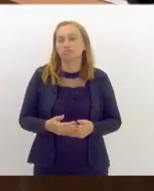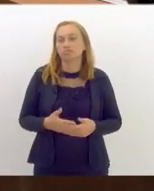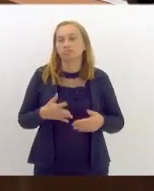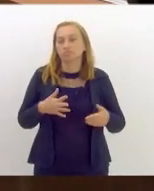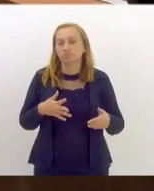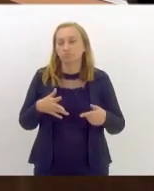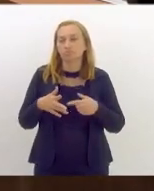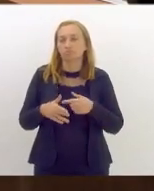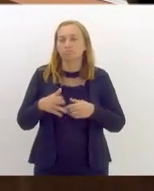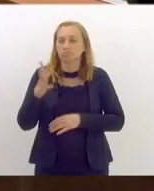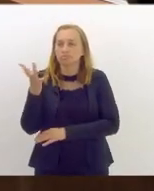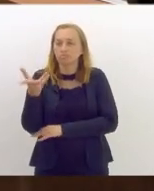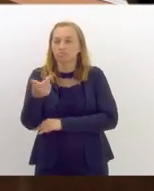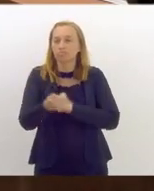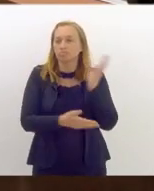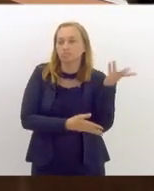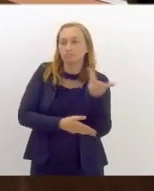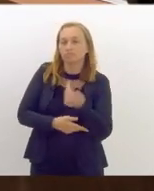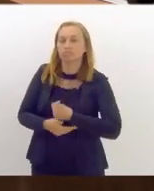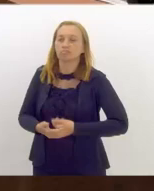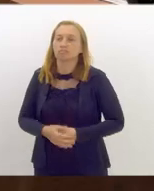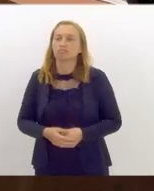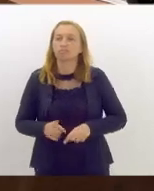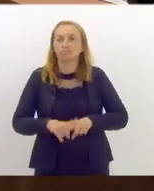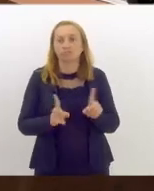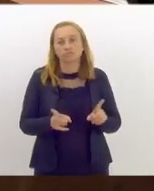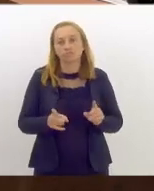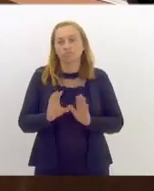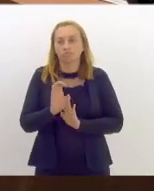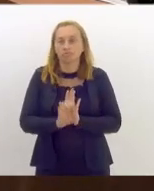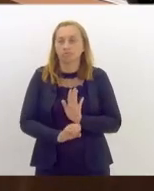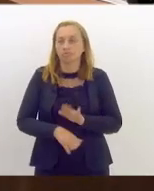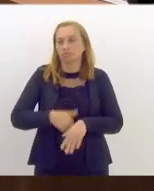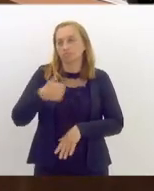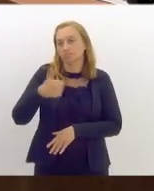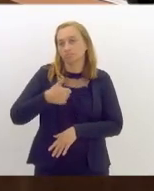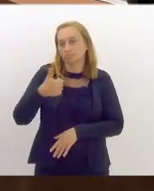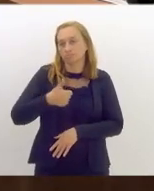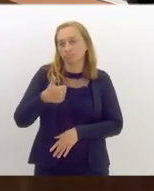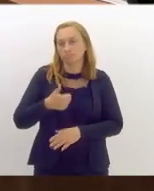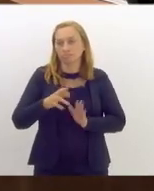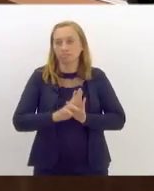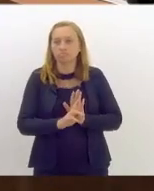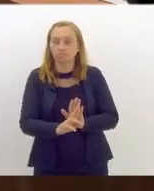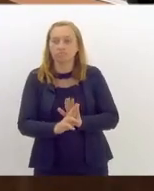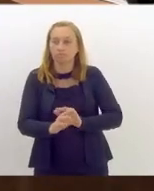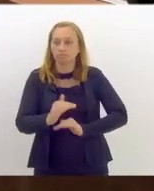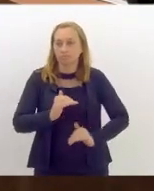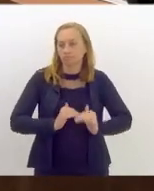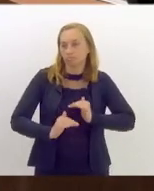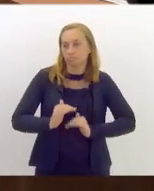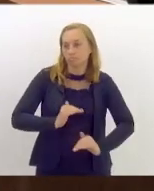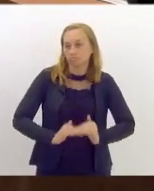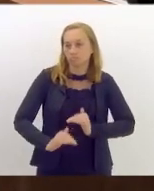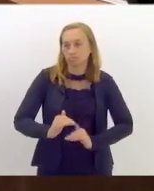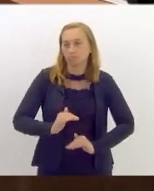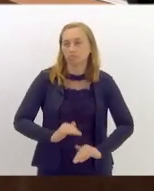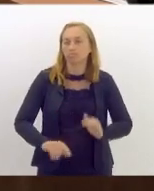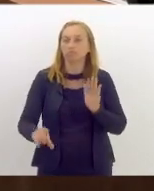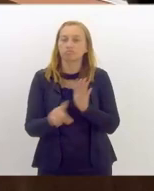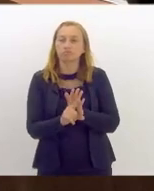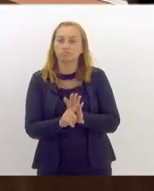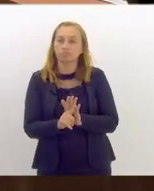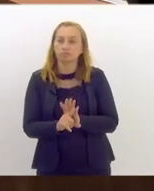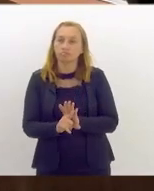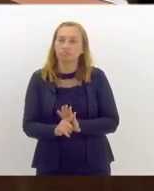ao meio ambiente e a natureza mas essa emenda um representa um retrocesso da legislação